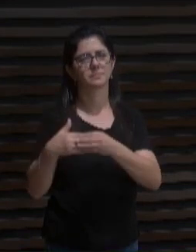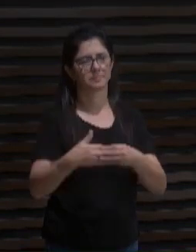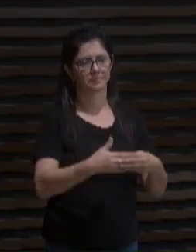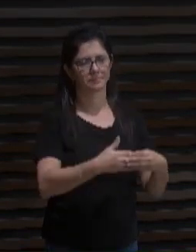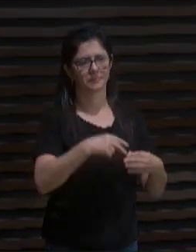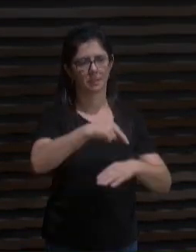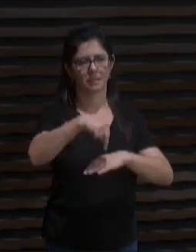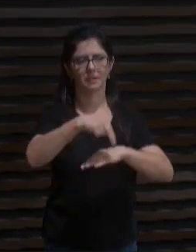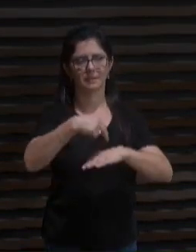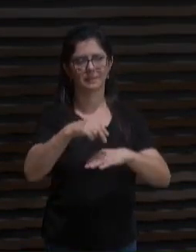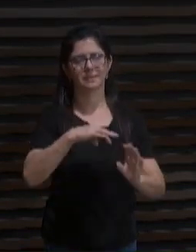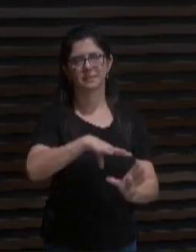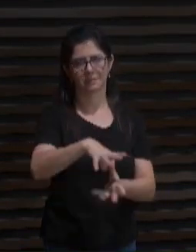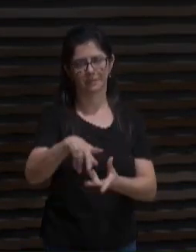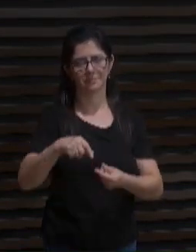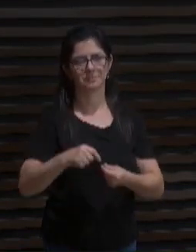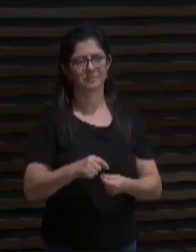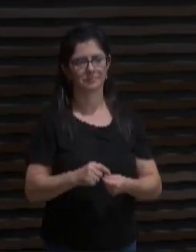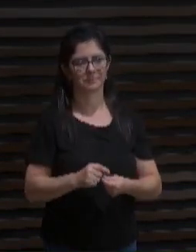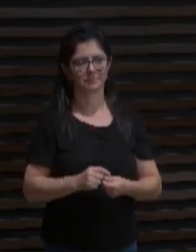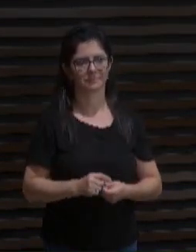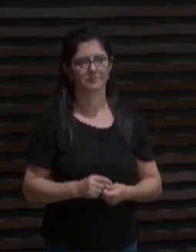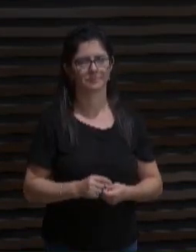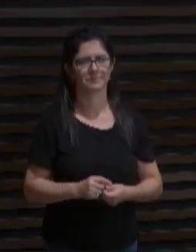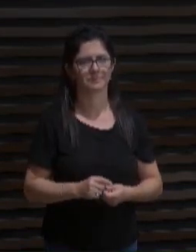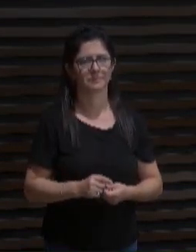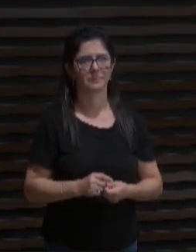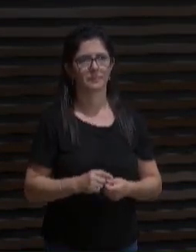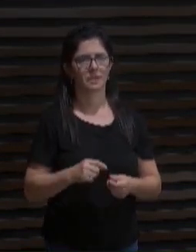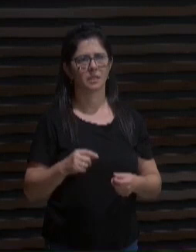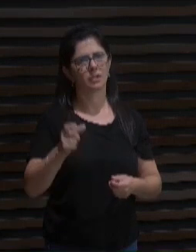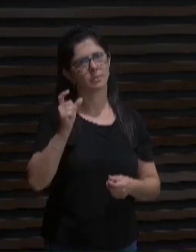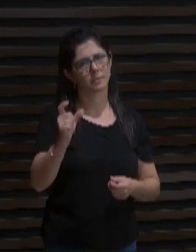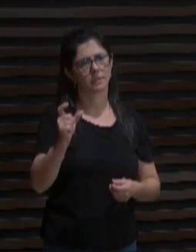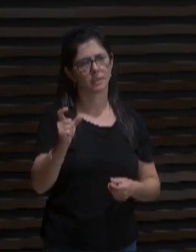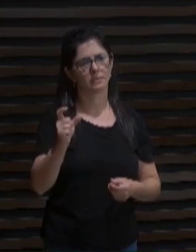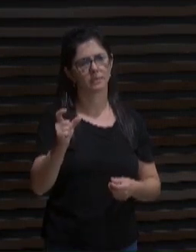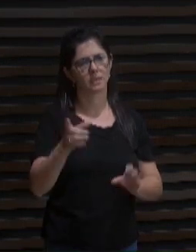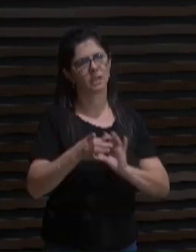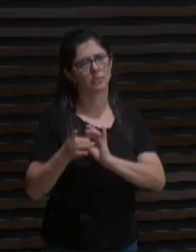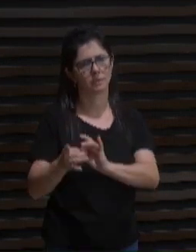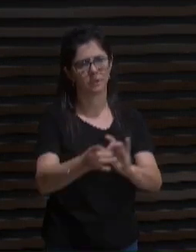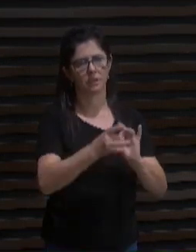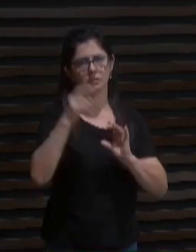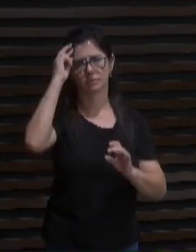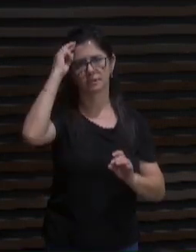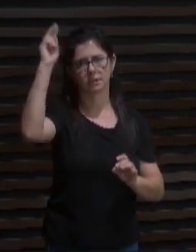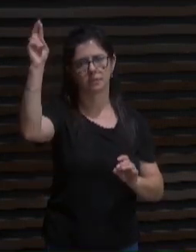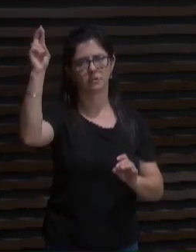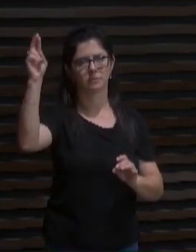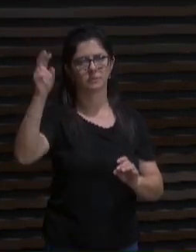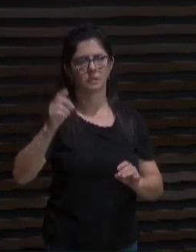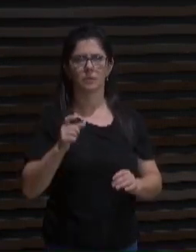irmão, eu não sei orar. Abre a palavra. Tem comunhão com o Senhor pela palavra. Ore a